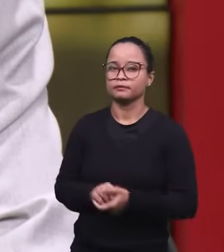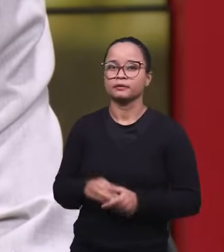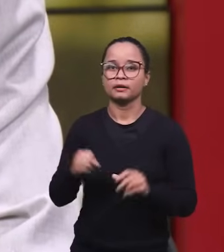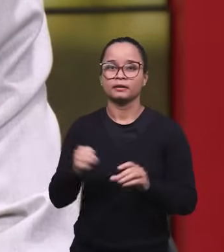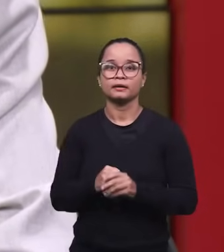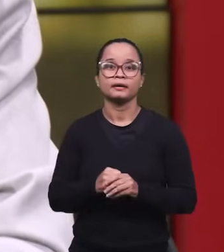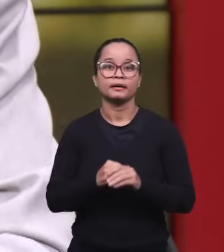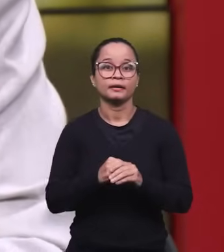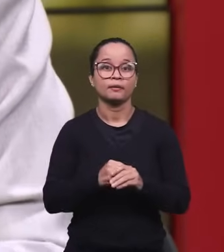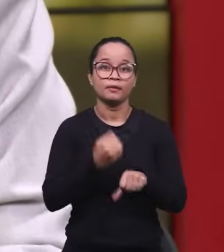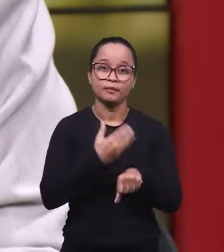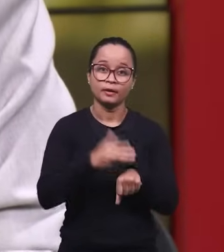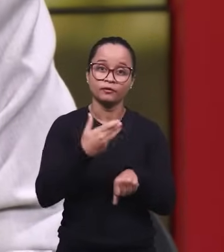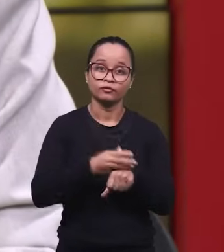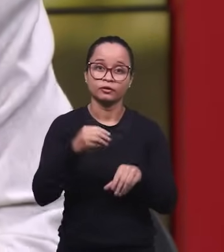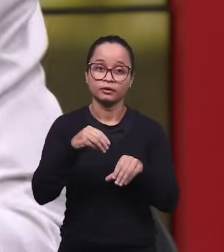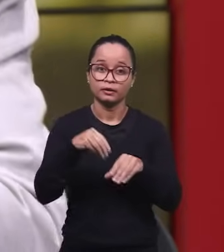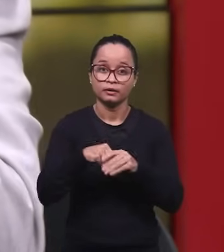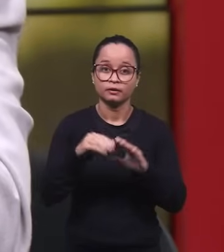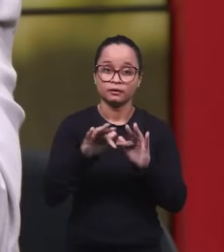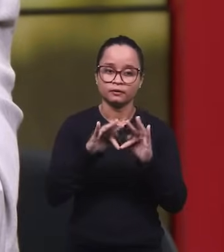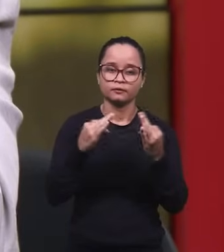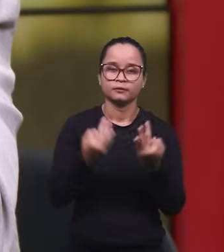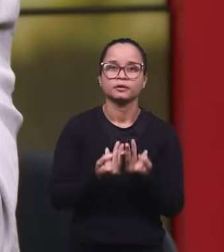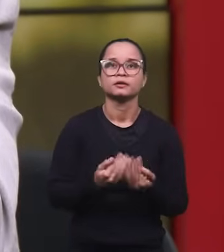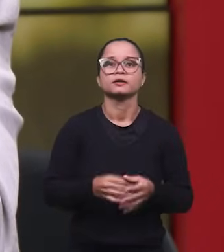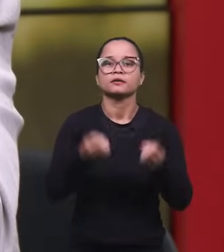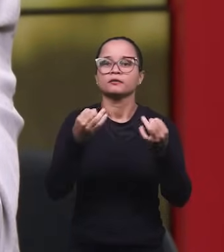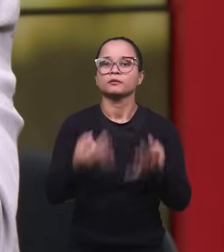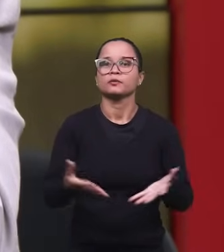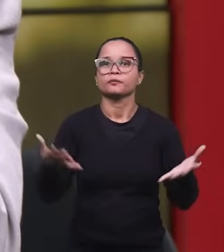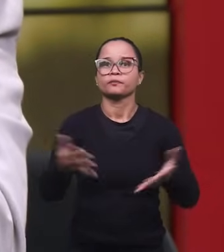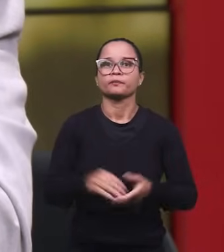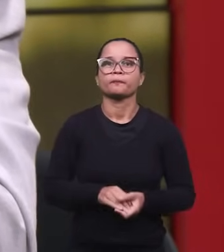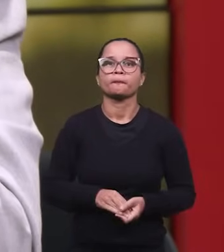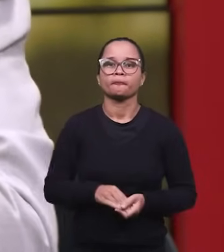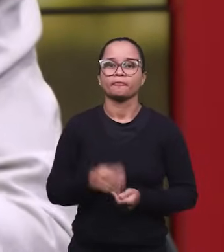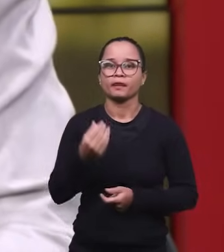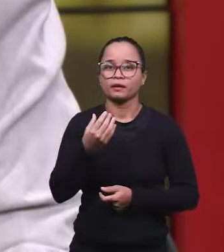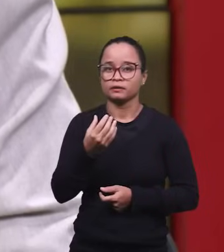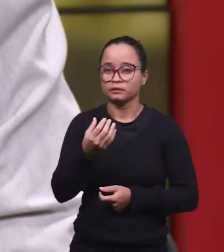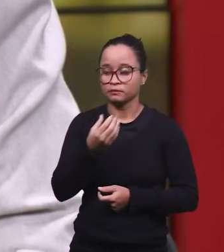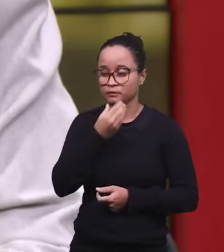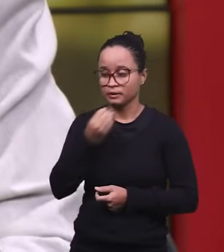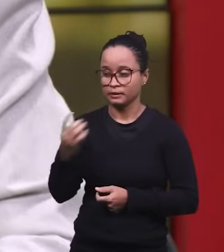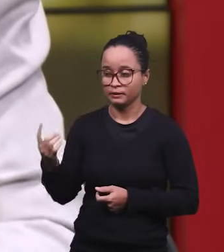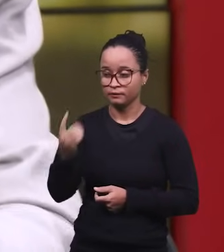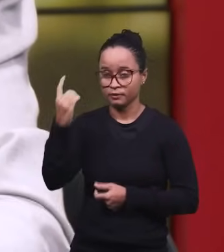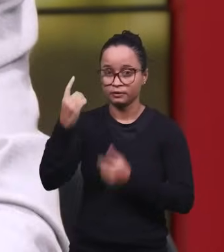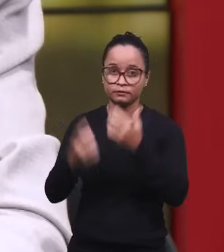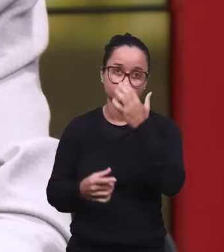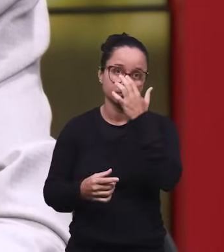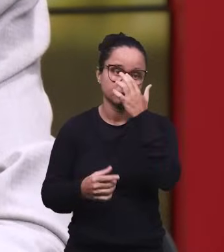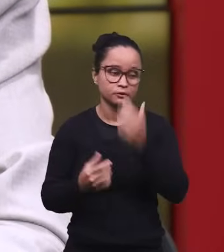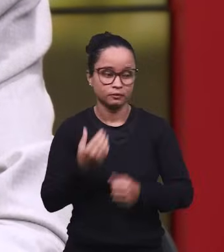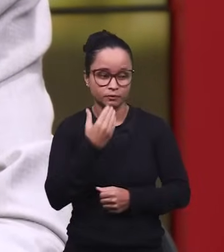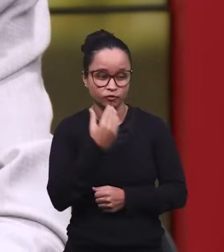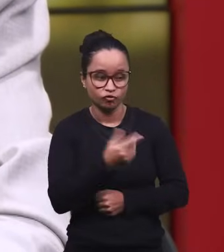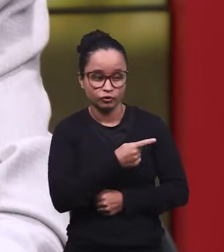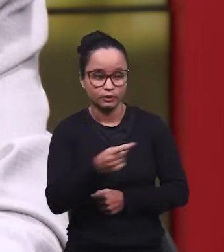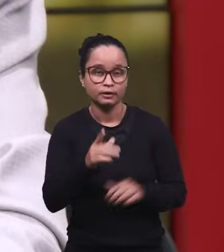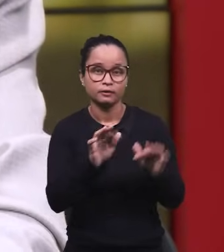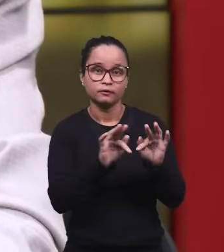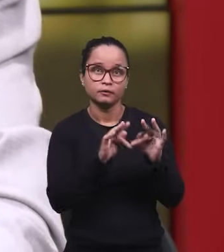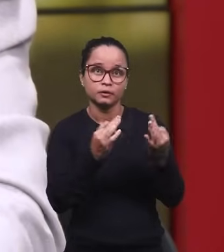prática no lar, é uma expressão que o Marcelo acabou de falar, né? Davi havia requerido